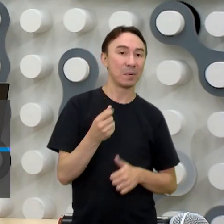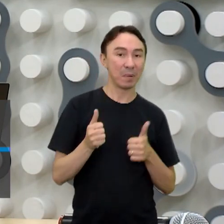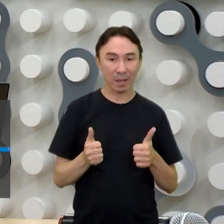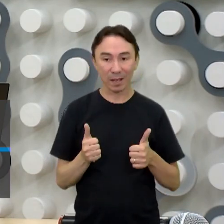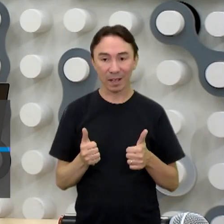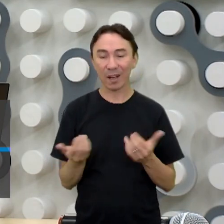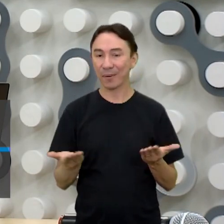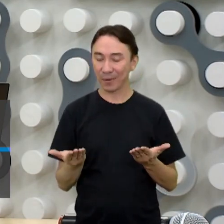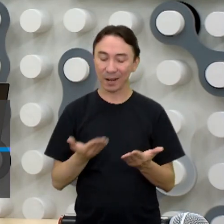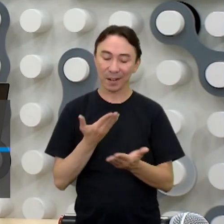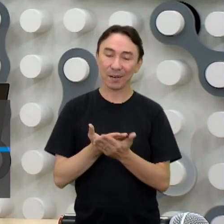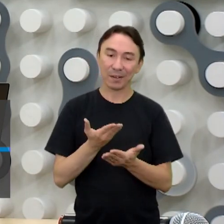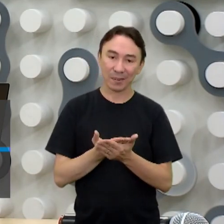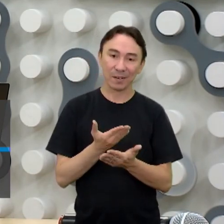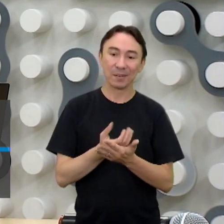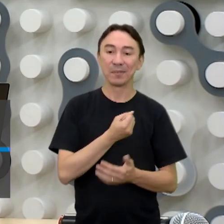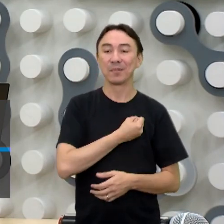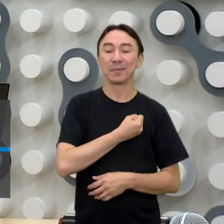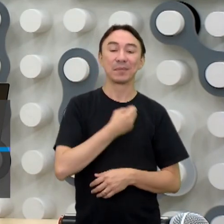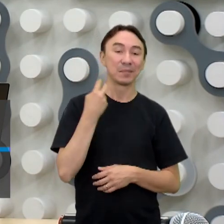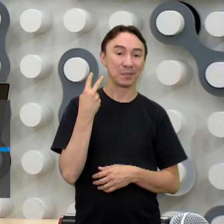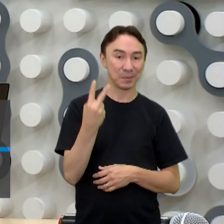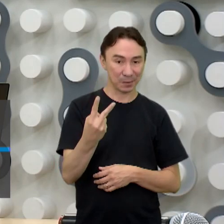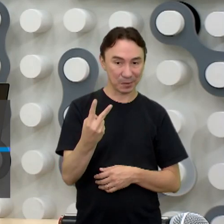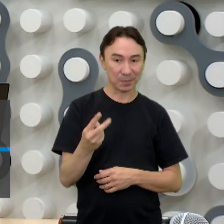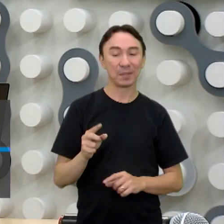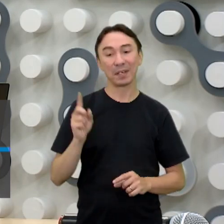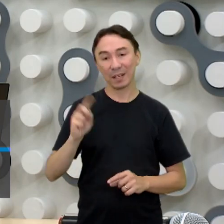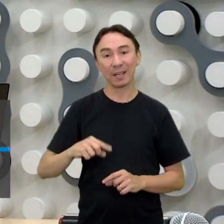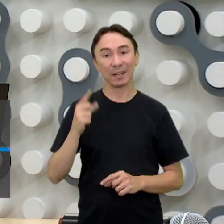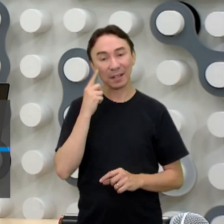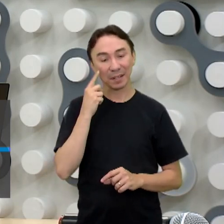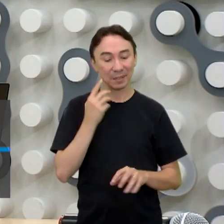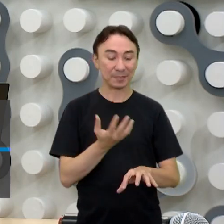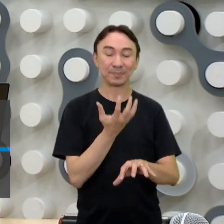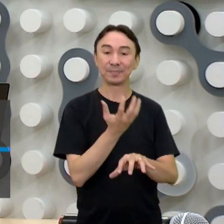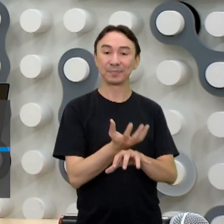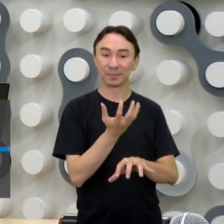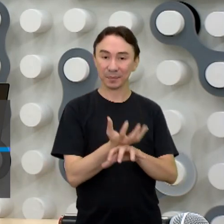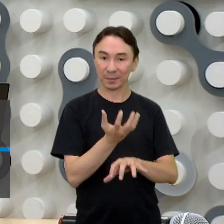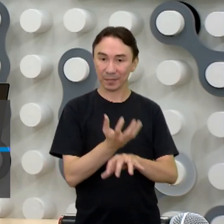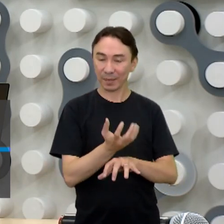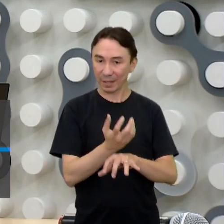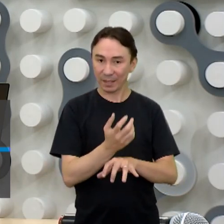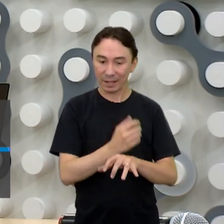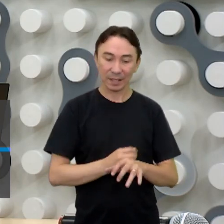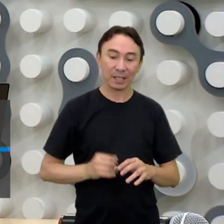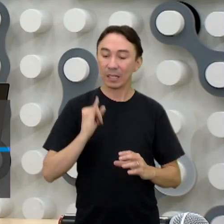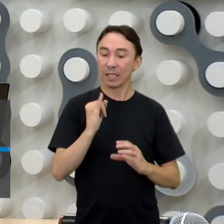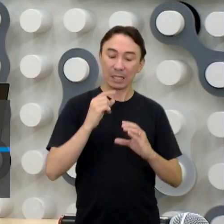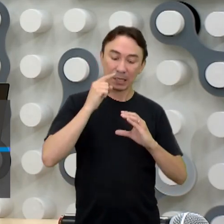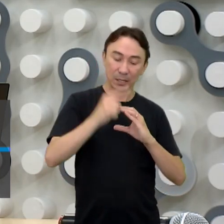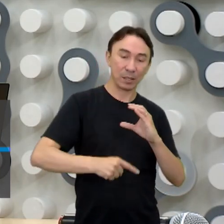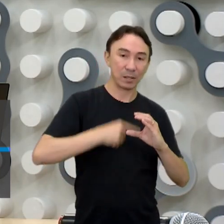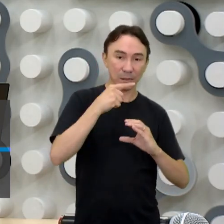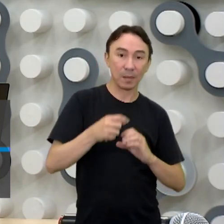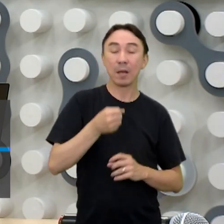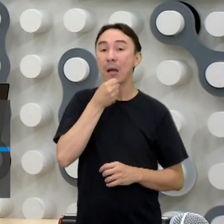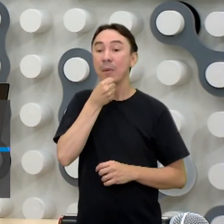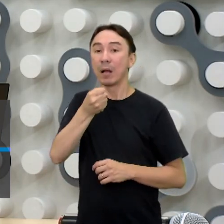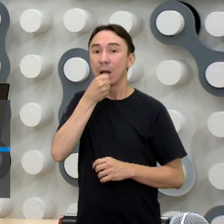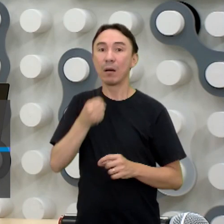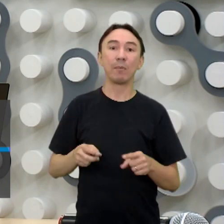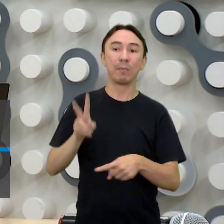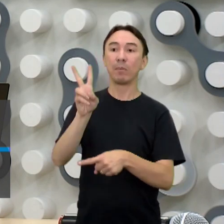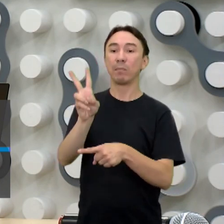aula número 2, a aula do componente Observatório da Imprensa Internacional. Então, falamos sobre cada coisa importante na última aula,